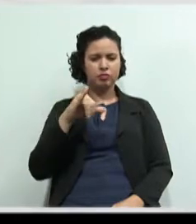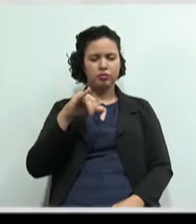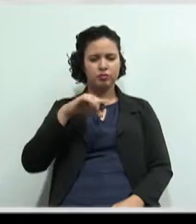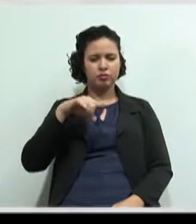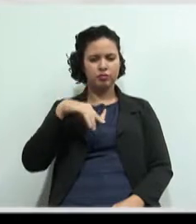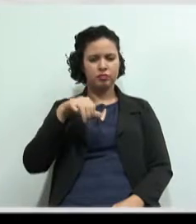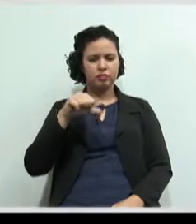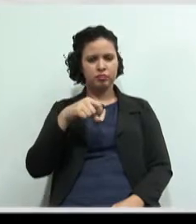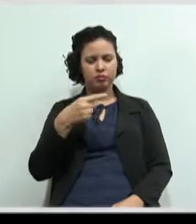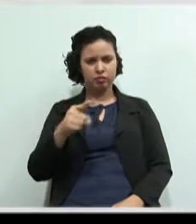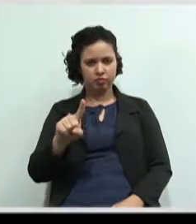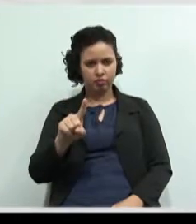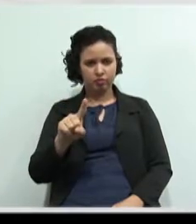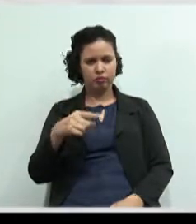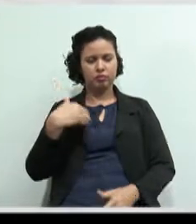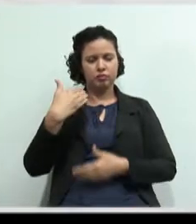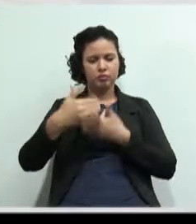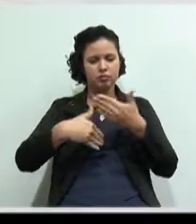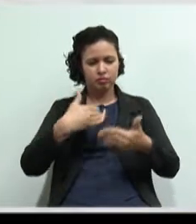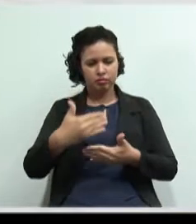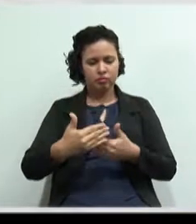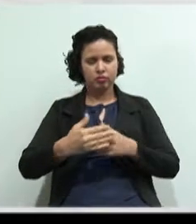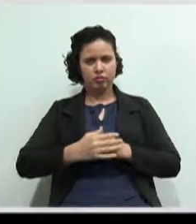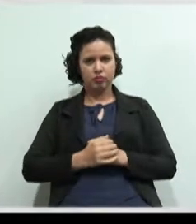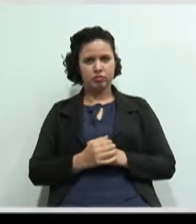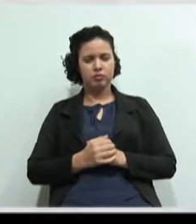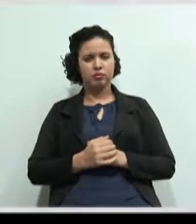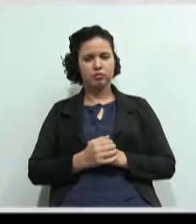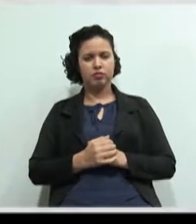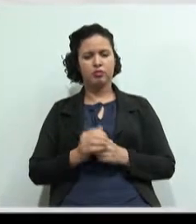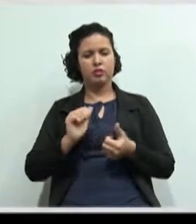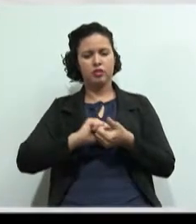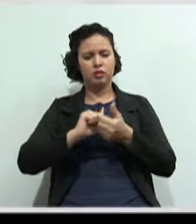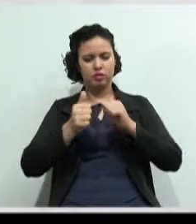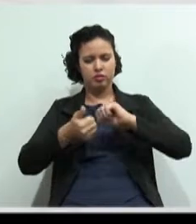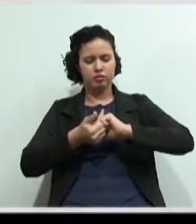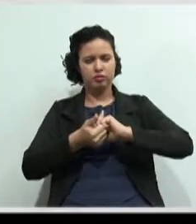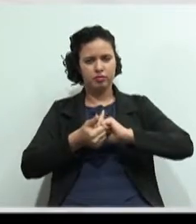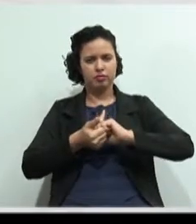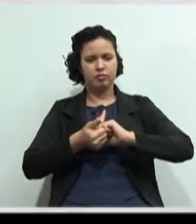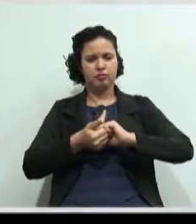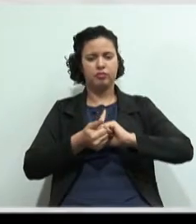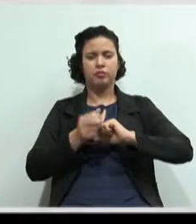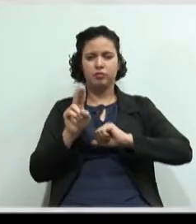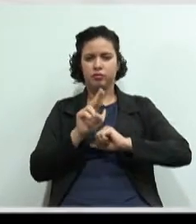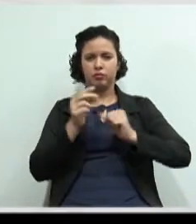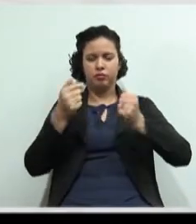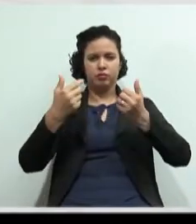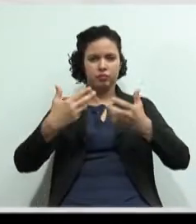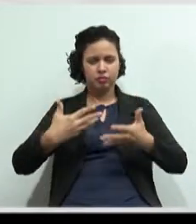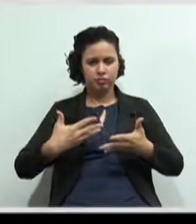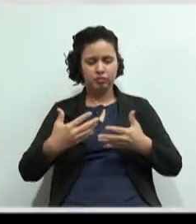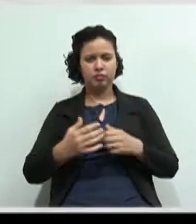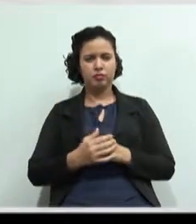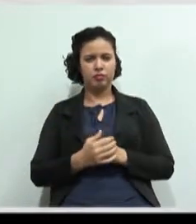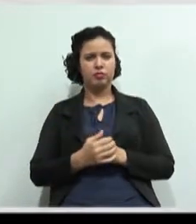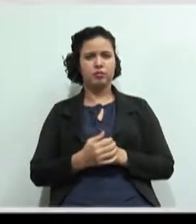para melhorar o desempenho. E a da adaptação? O nome mesmo já diz, né? É se adaptar,